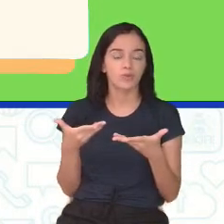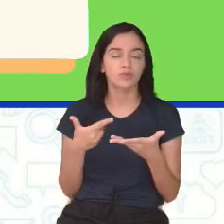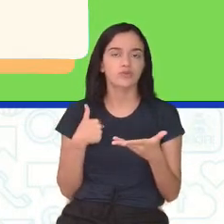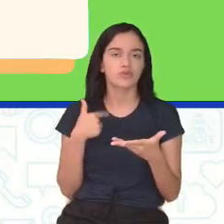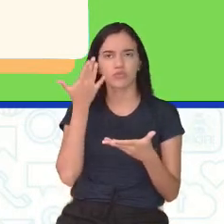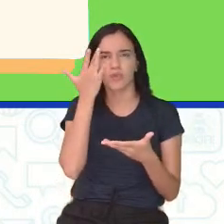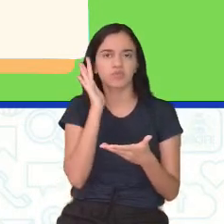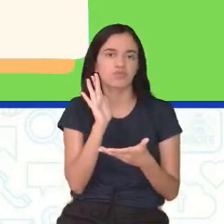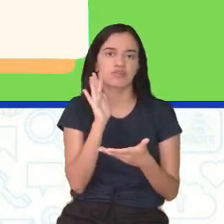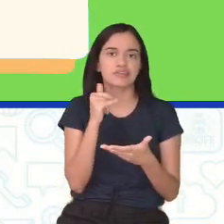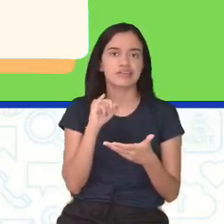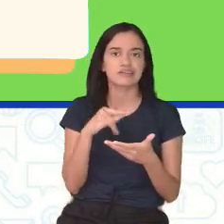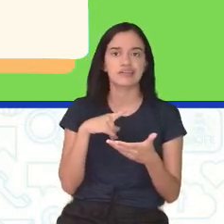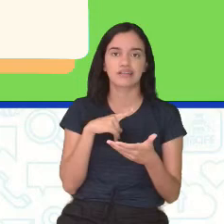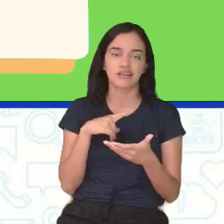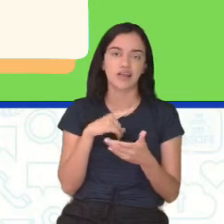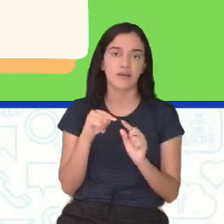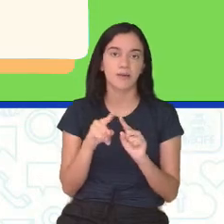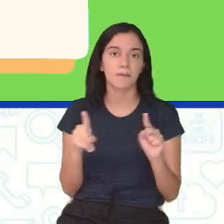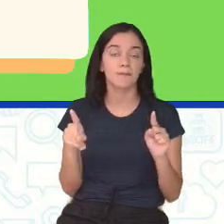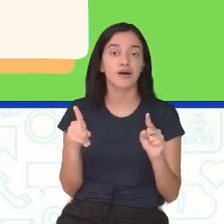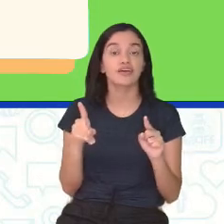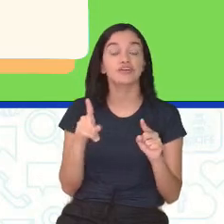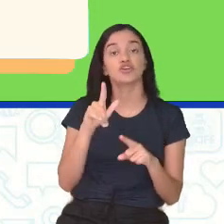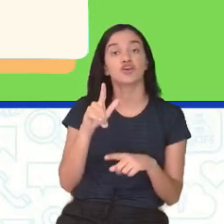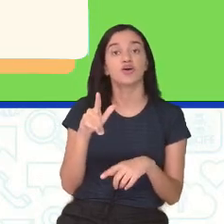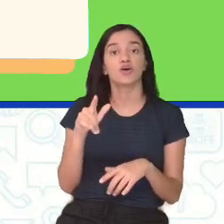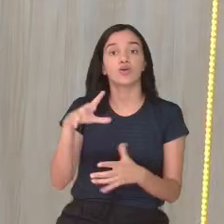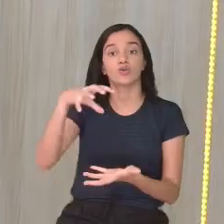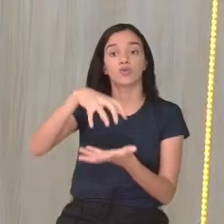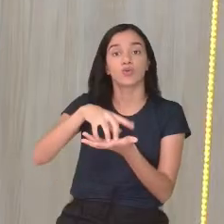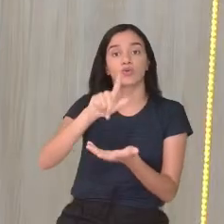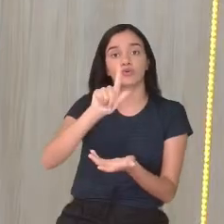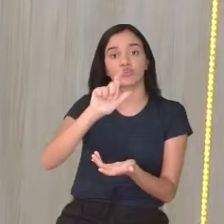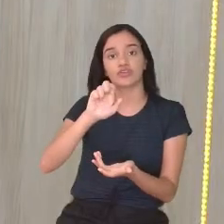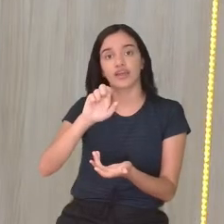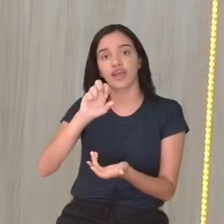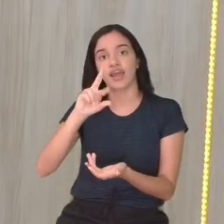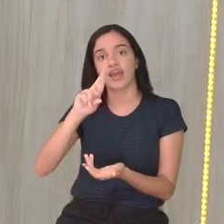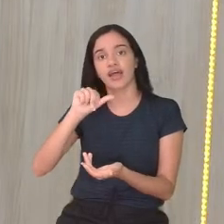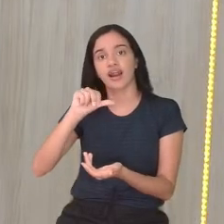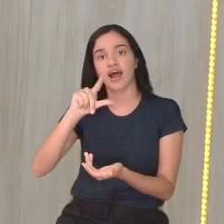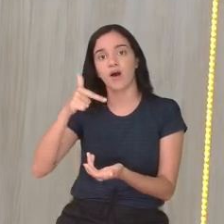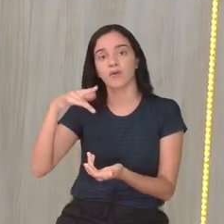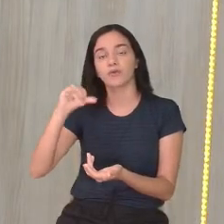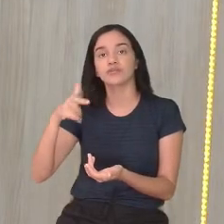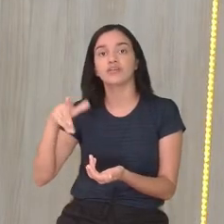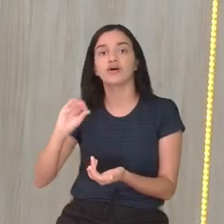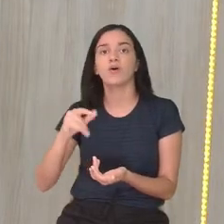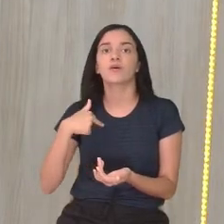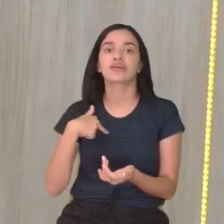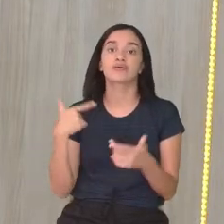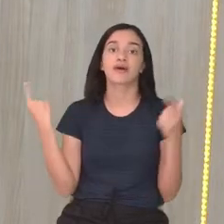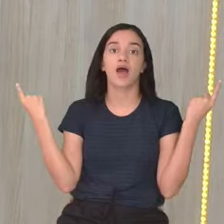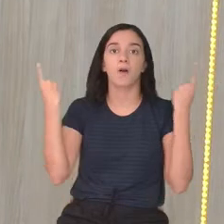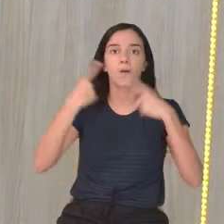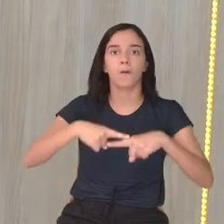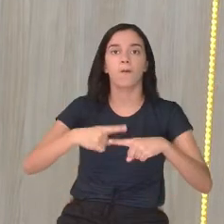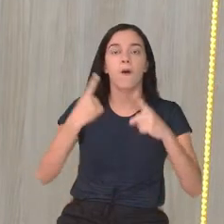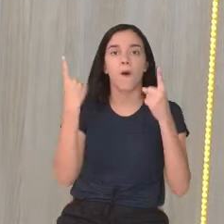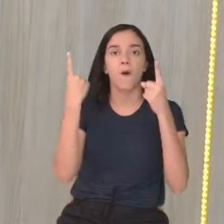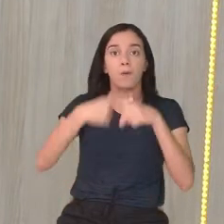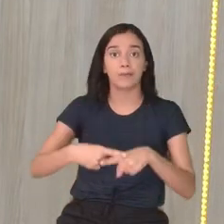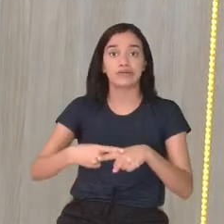sei se tem, mas no Geraldão, aqui em Recife, quando eu era atleta, que eu ia para competições de